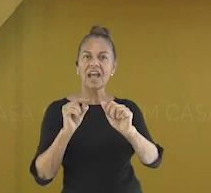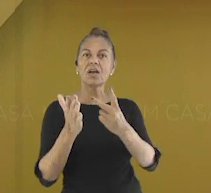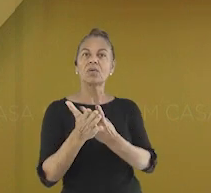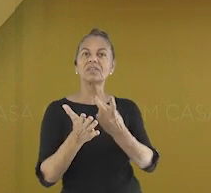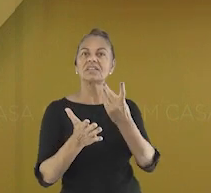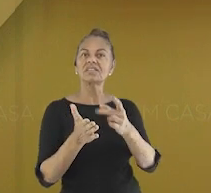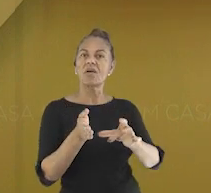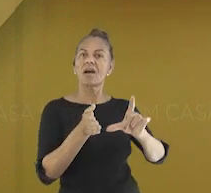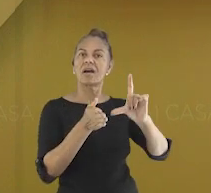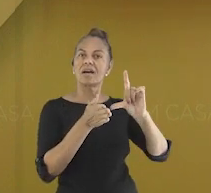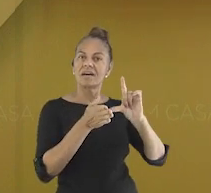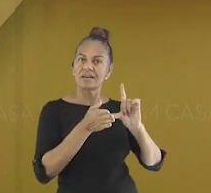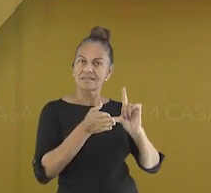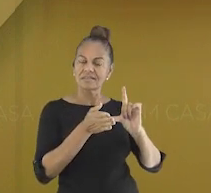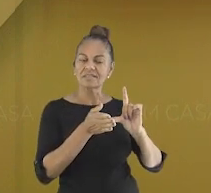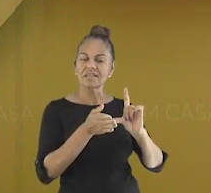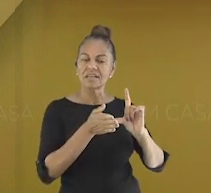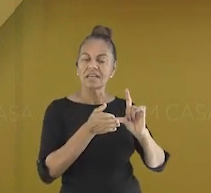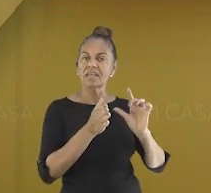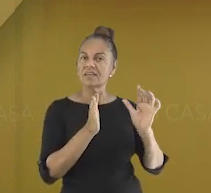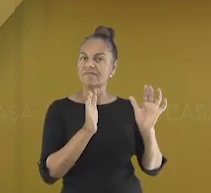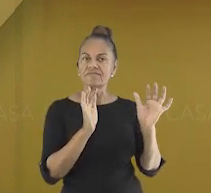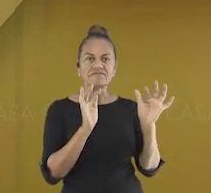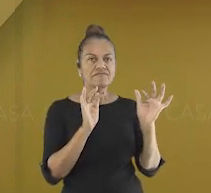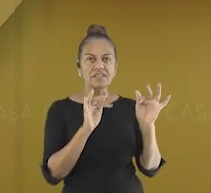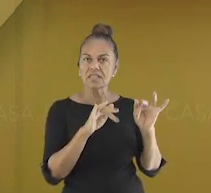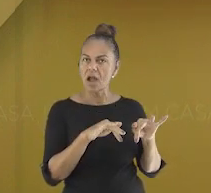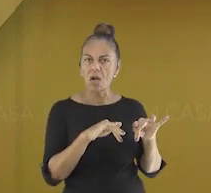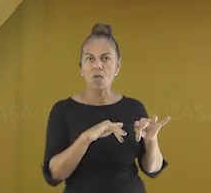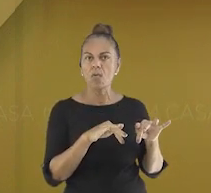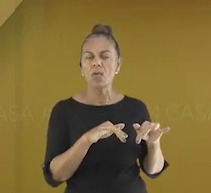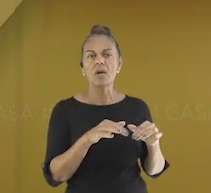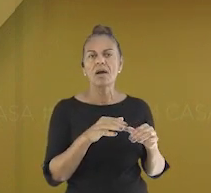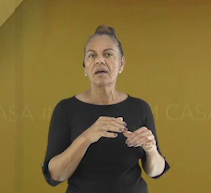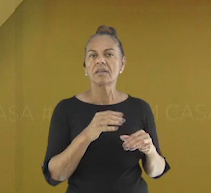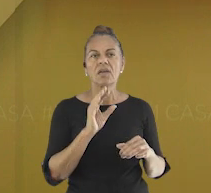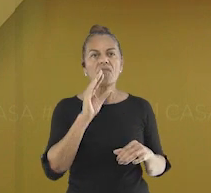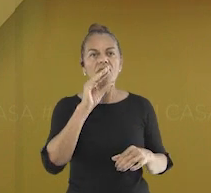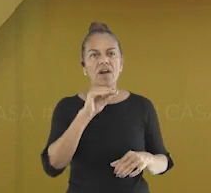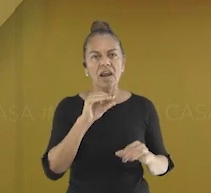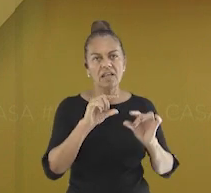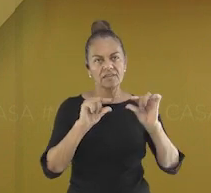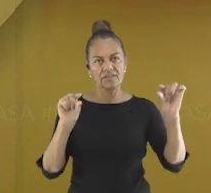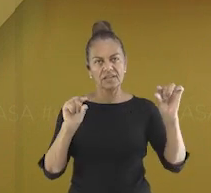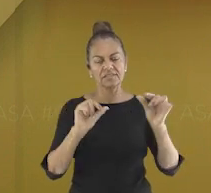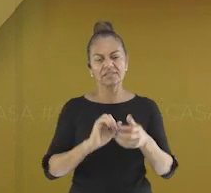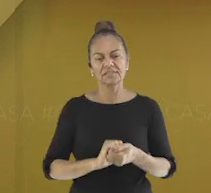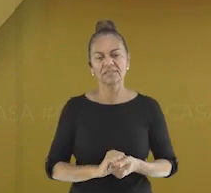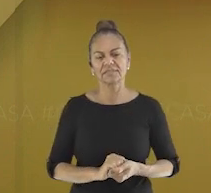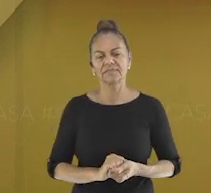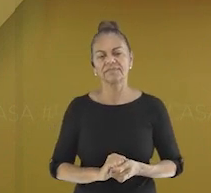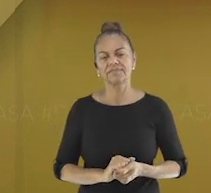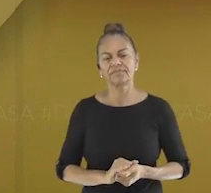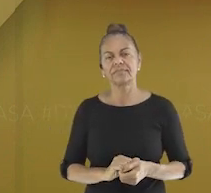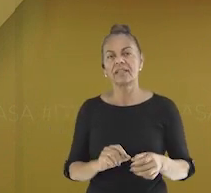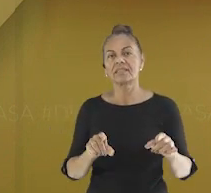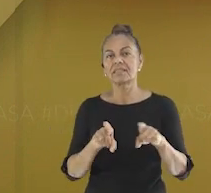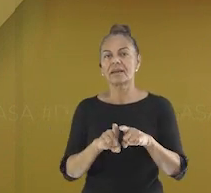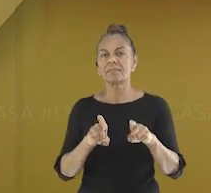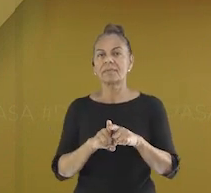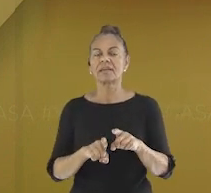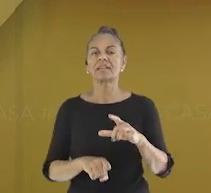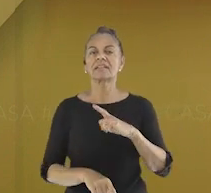anterior à fala. Eu amava o jeito de falar da Ana. Aconteceu antes e aconteceu